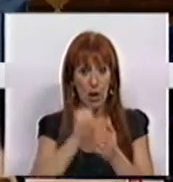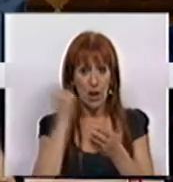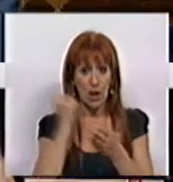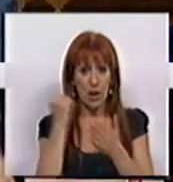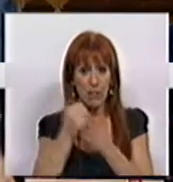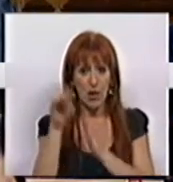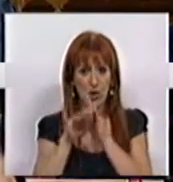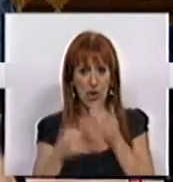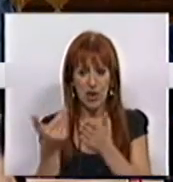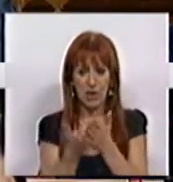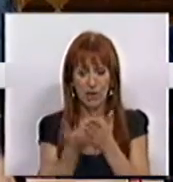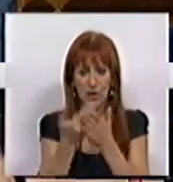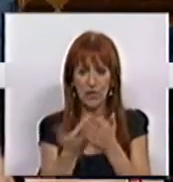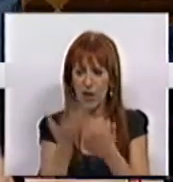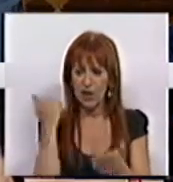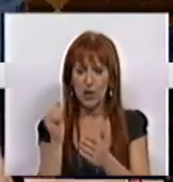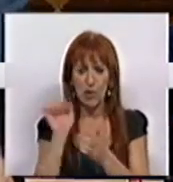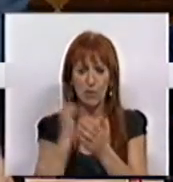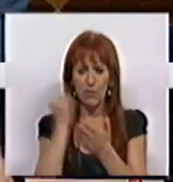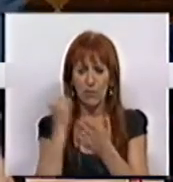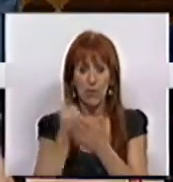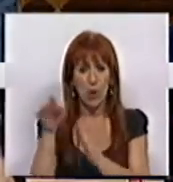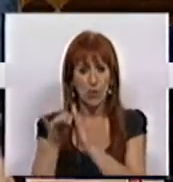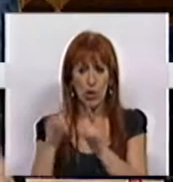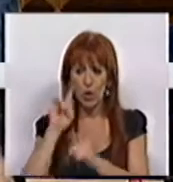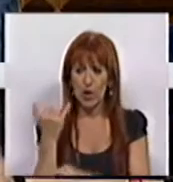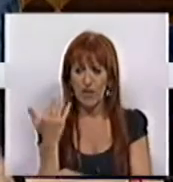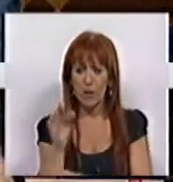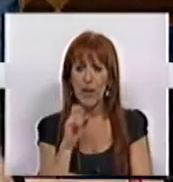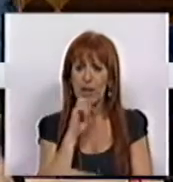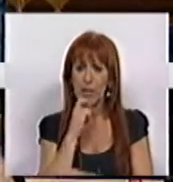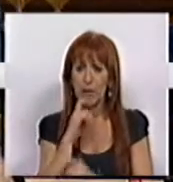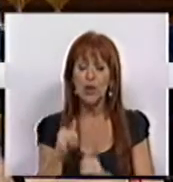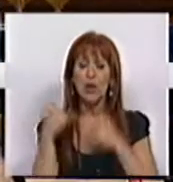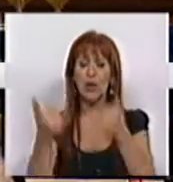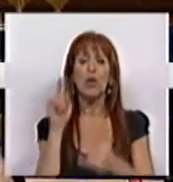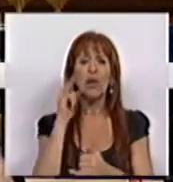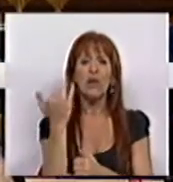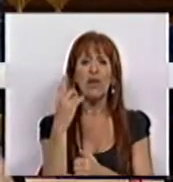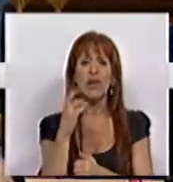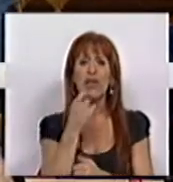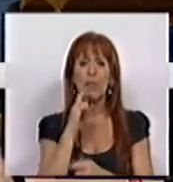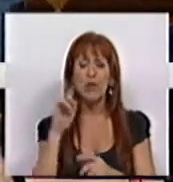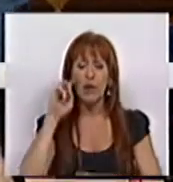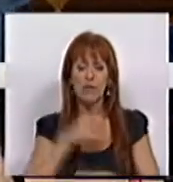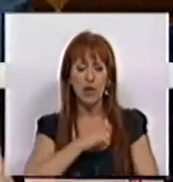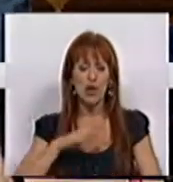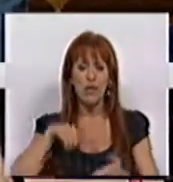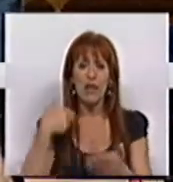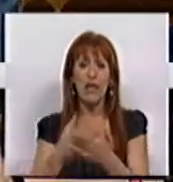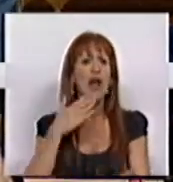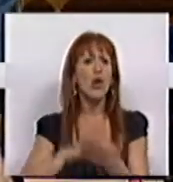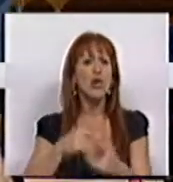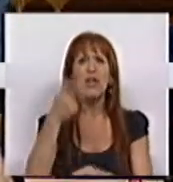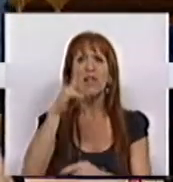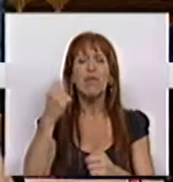certificação dos programas de faturação, retirou a certificação a um dos programas no dia 24 de Abril. No dia 26 de Abril a fiscalização vai para os restaurantes